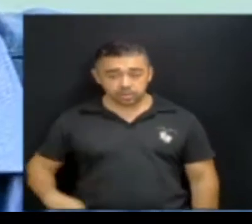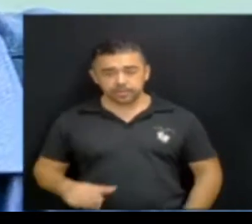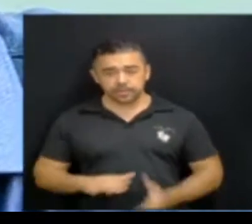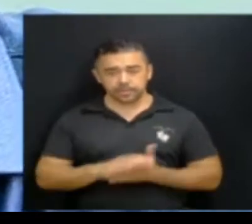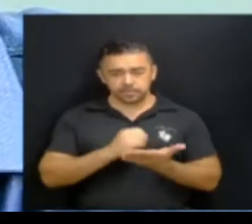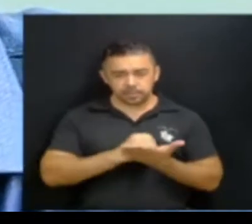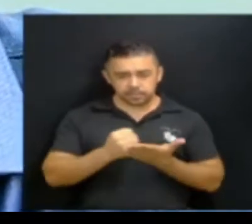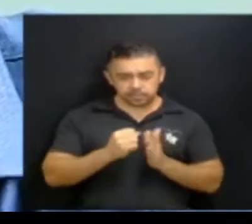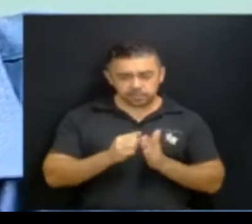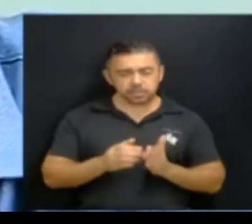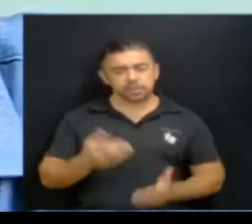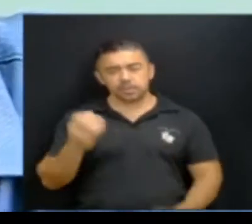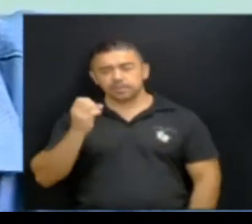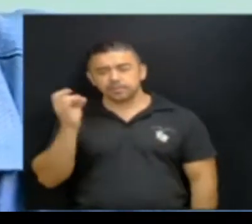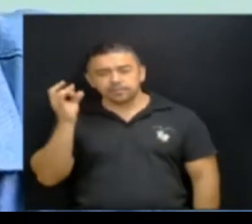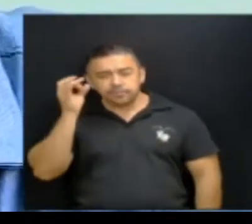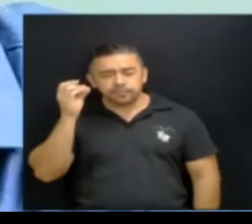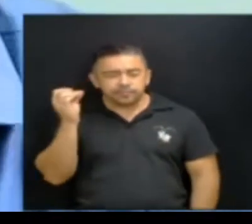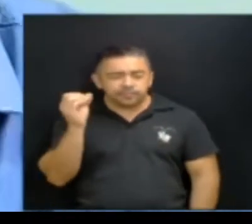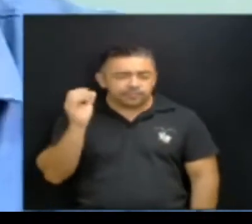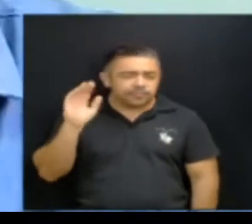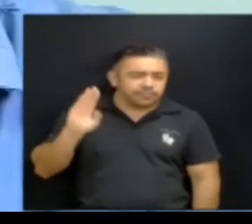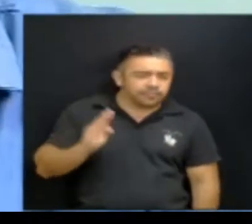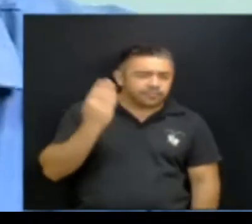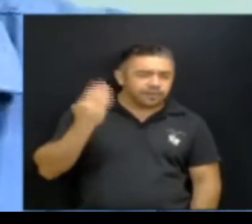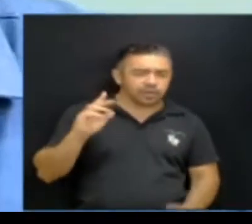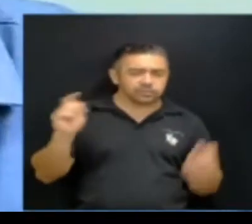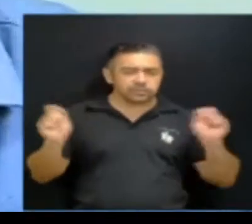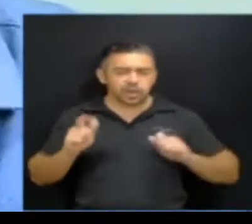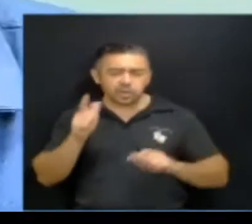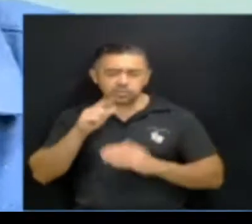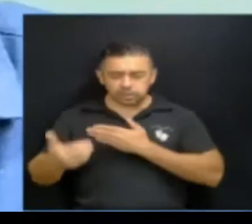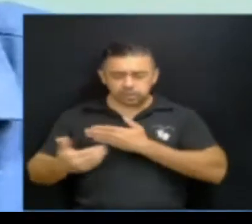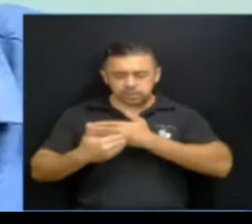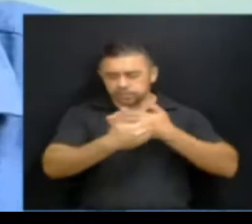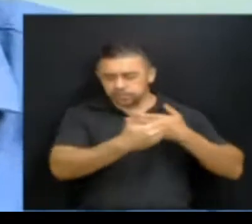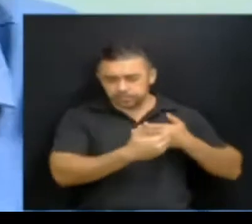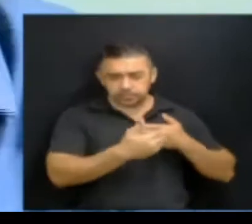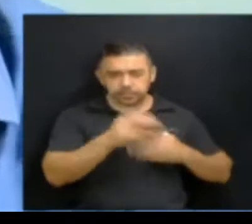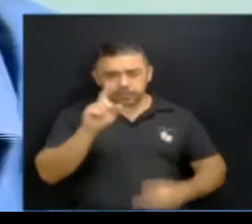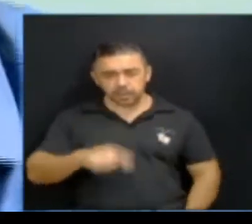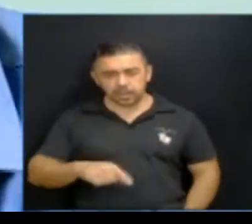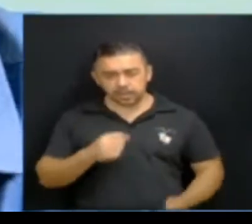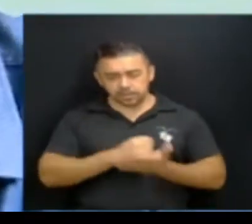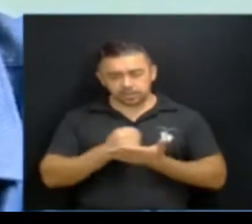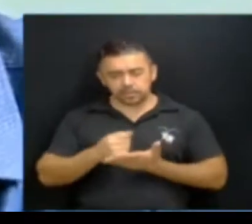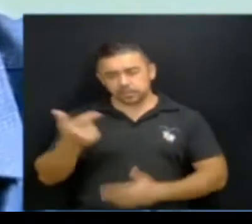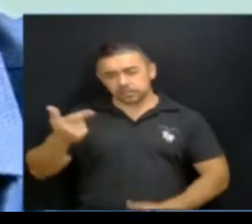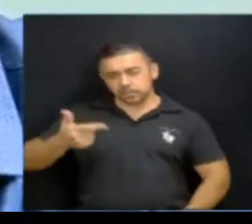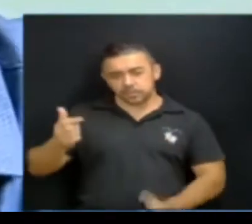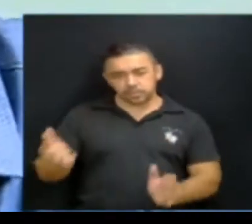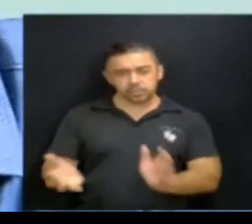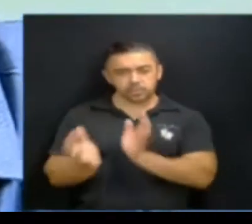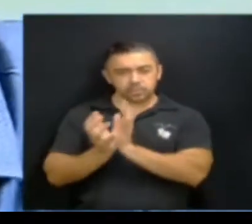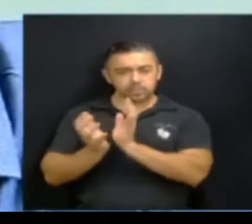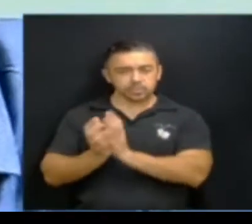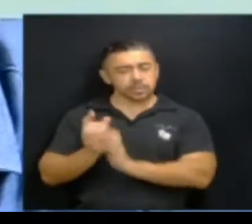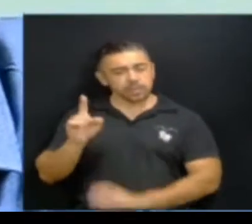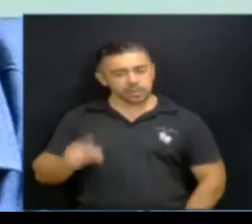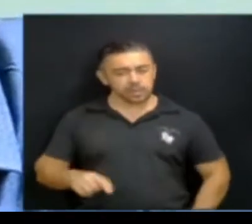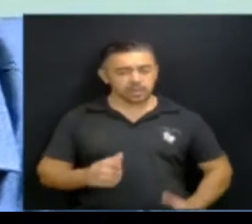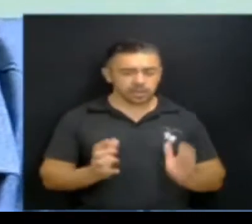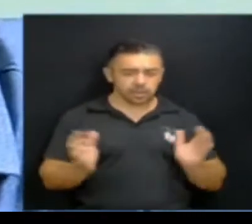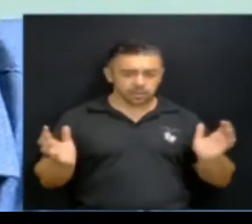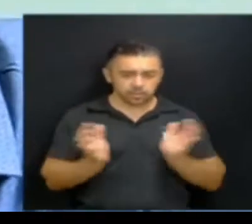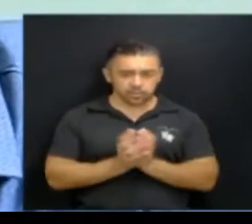cria falsa sensação de imunização. Passaporte vai criar o cidadão segunda classe. Isso se chama regime